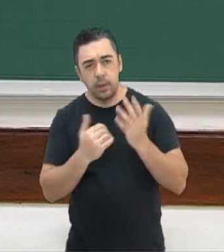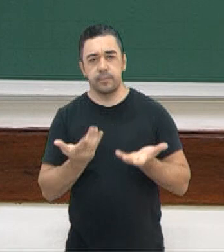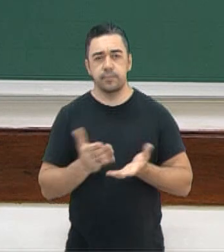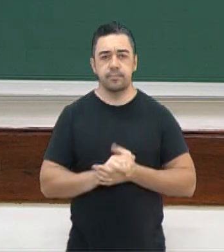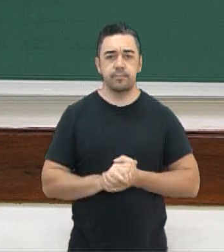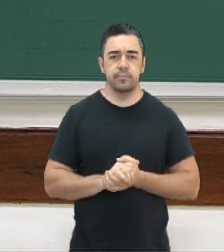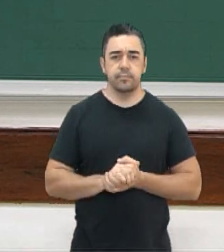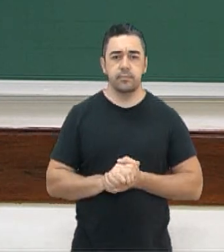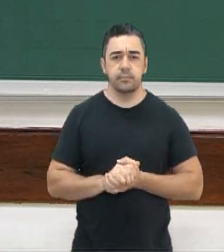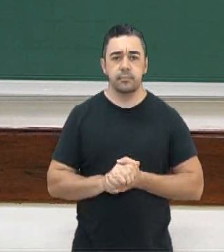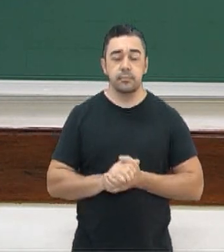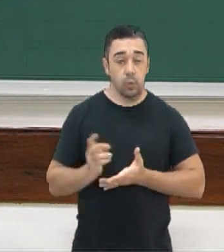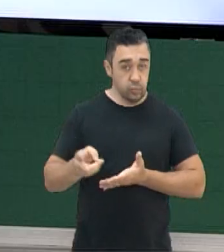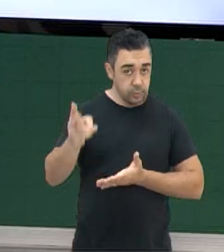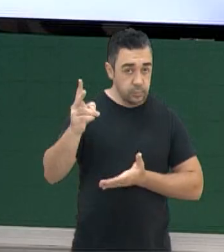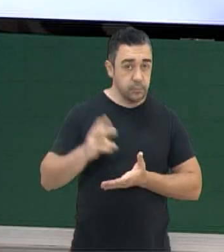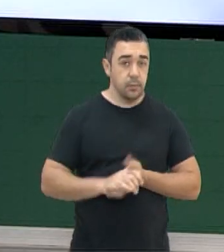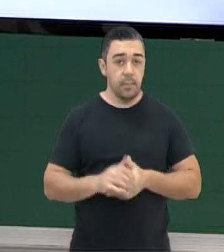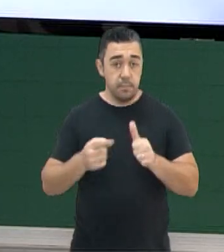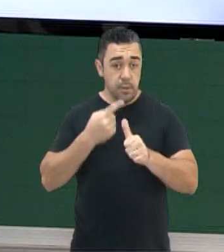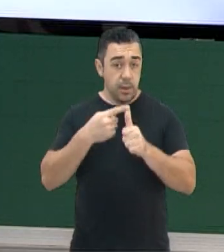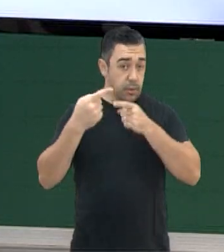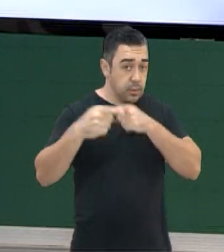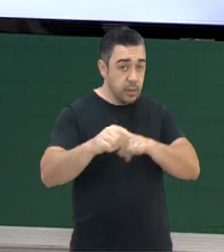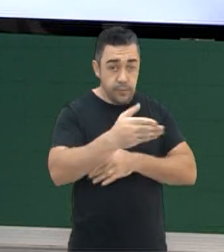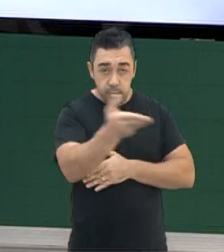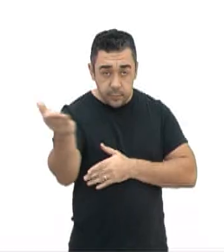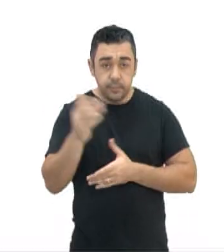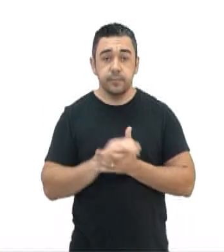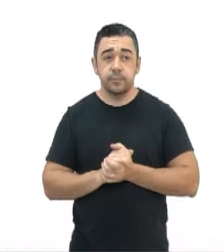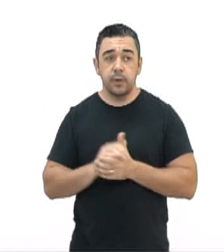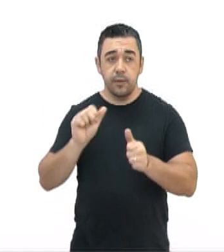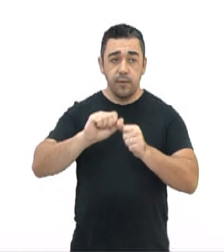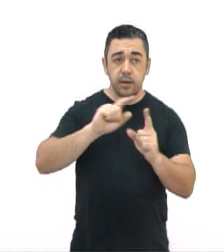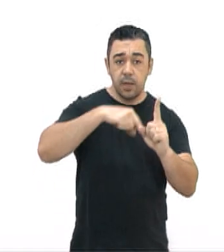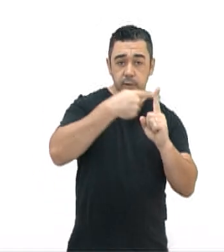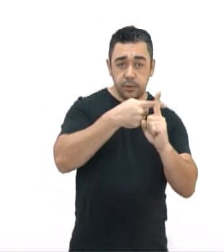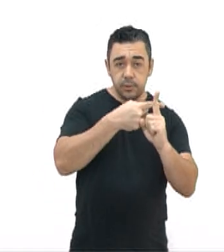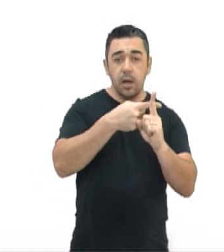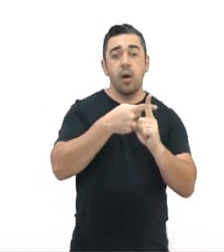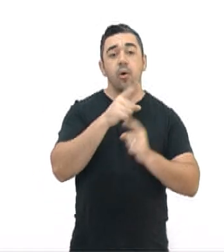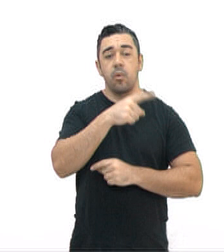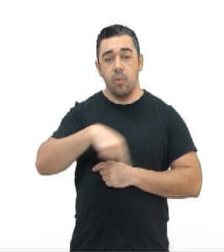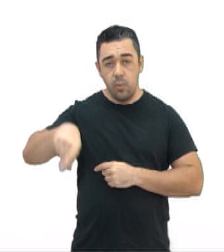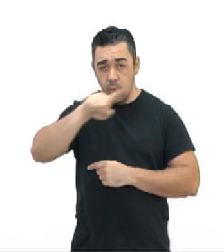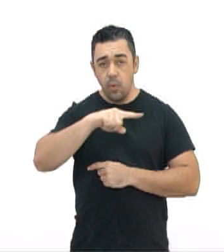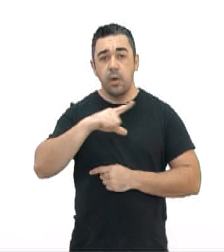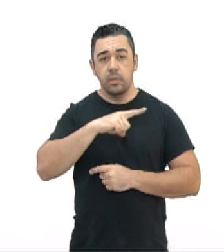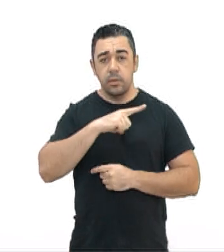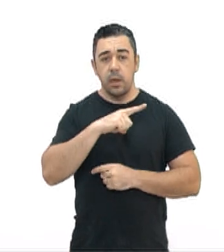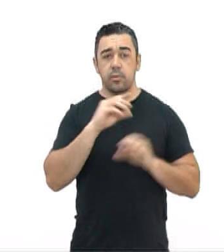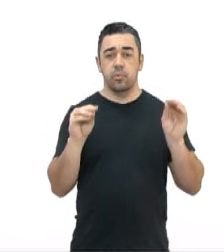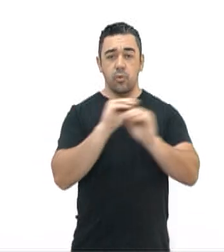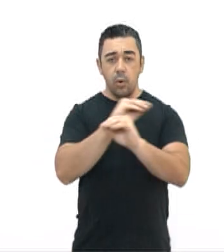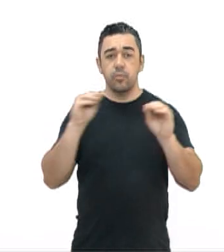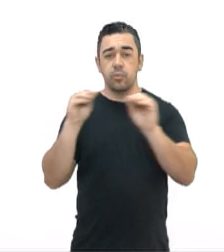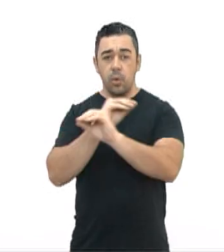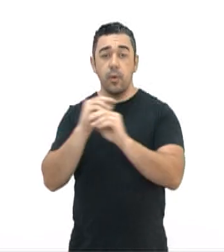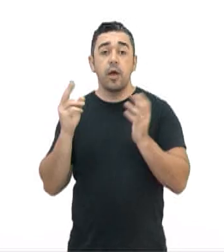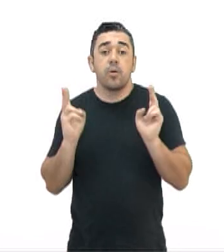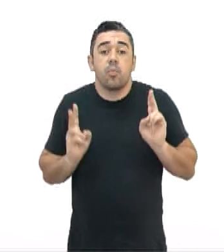continuar? Primeiro aqui, desafio deles. Efetue a adição dos monômios semelhantes. Vejam, eu preciso